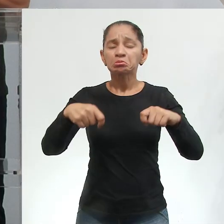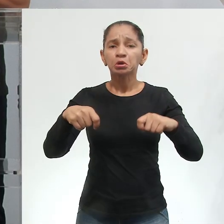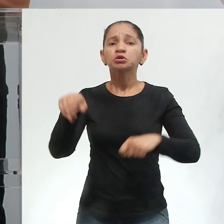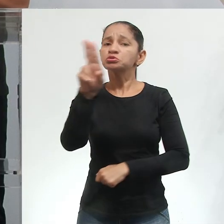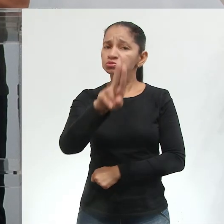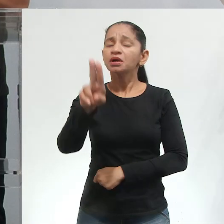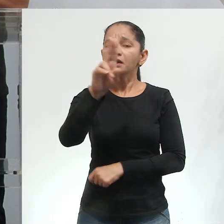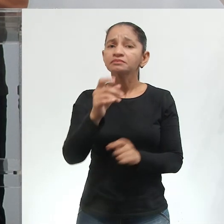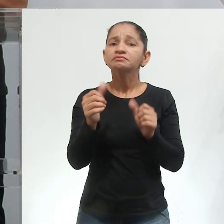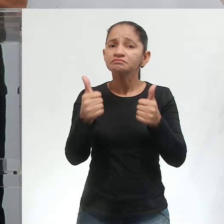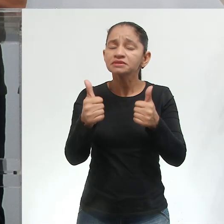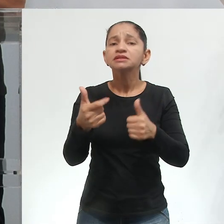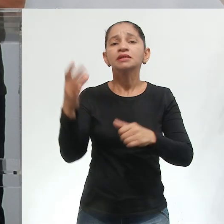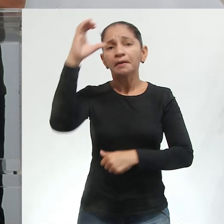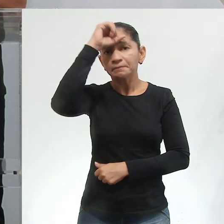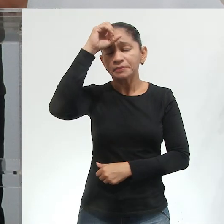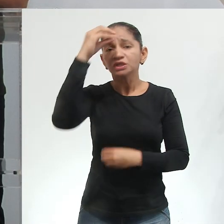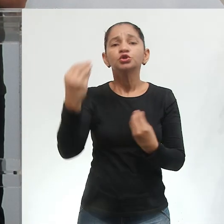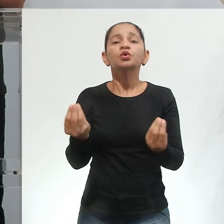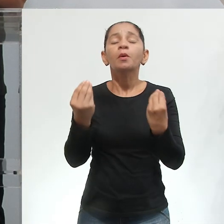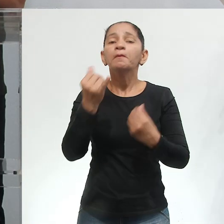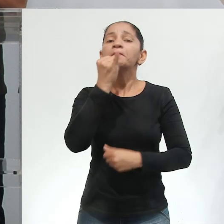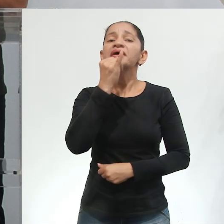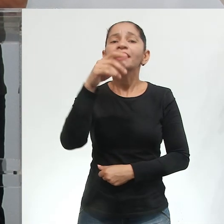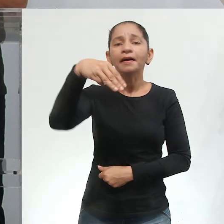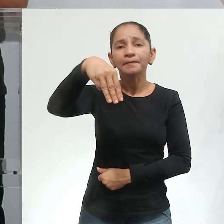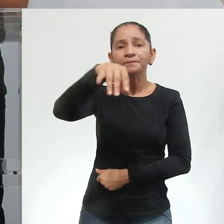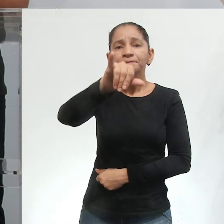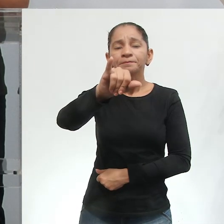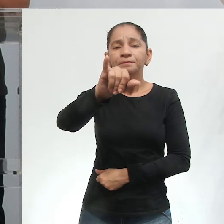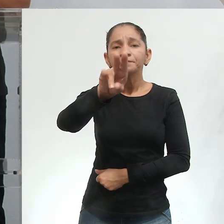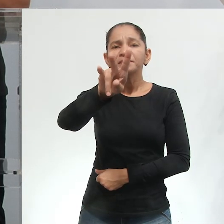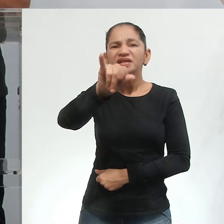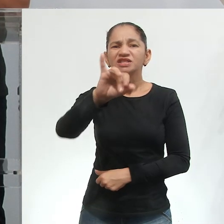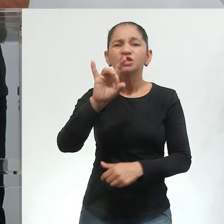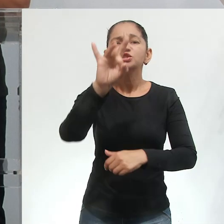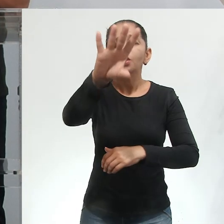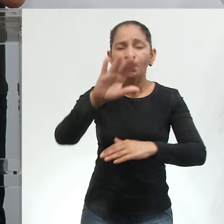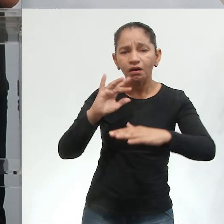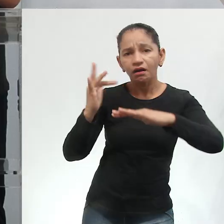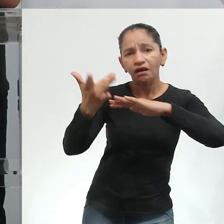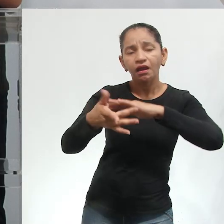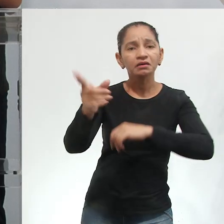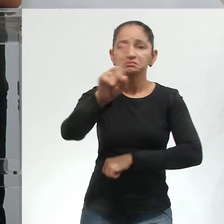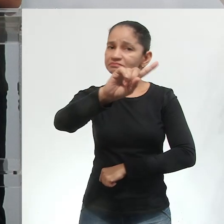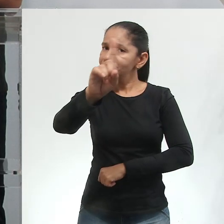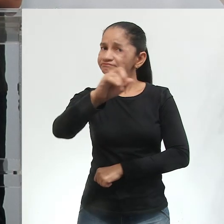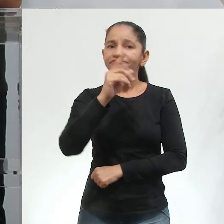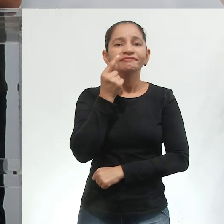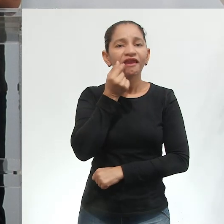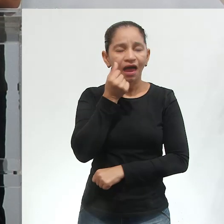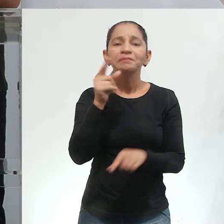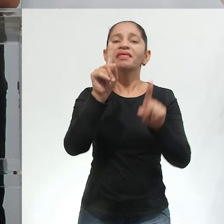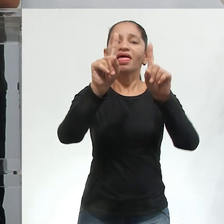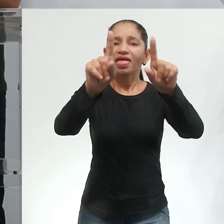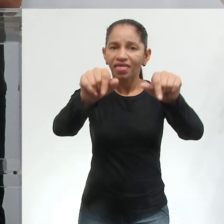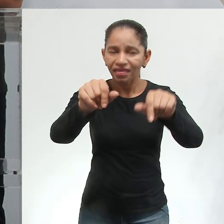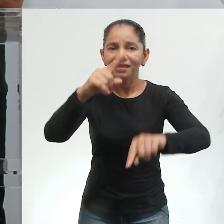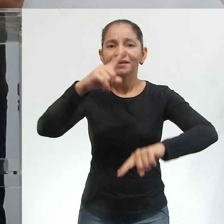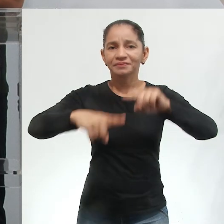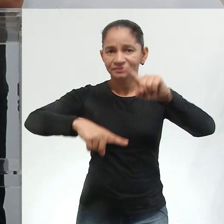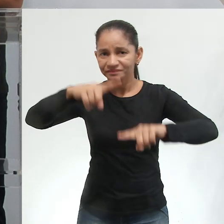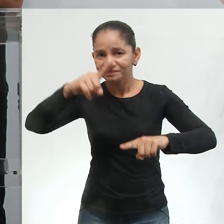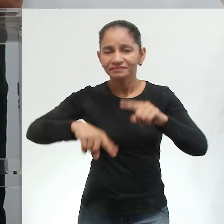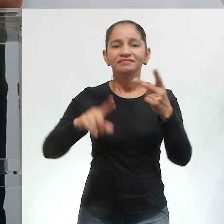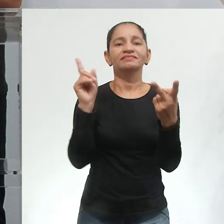pode usar daquilo para aprender. Quando a gente fala mídia, a gente pensa em algo digital. Não, o lápis é uma mídia, é